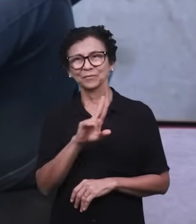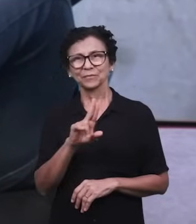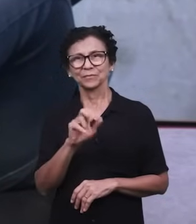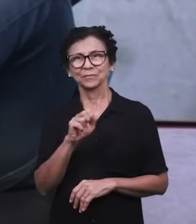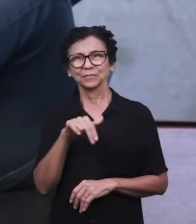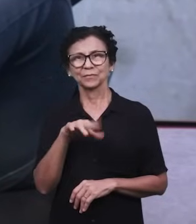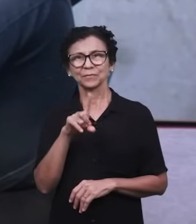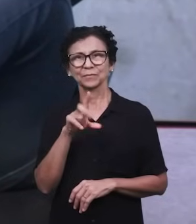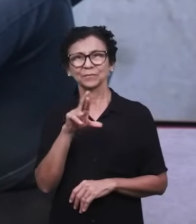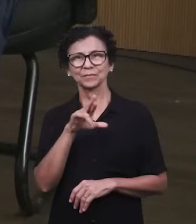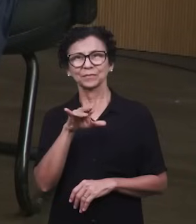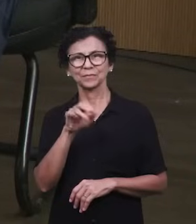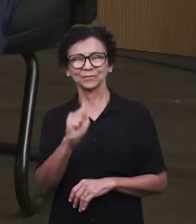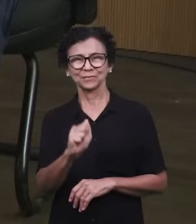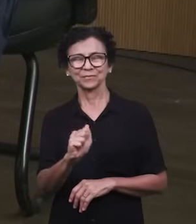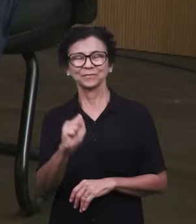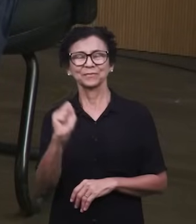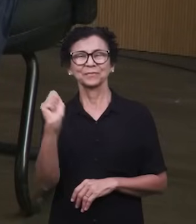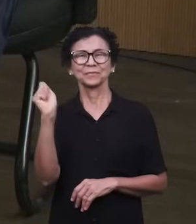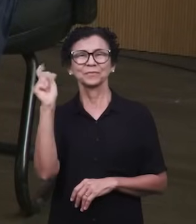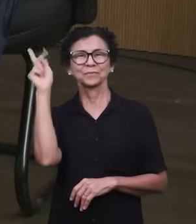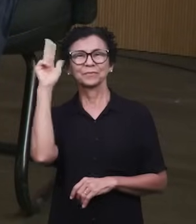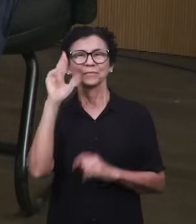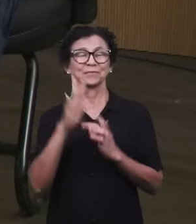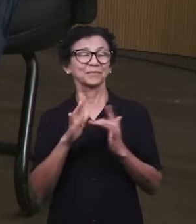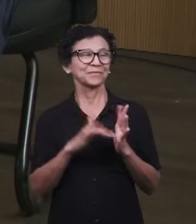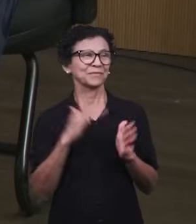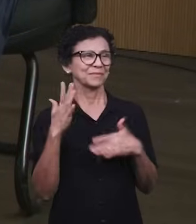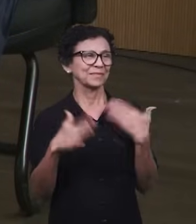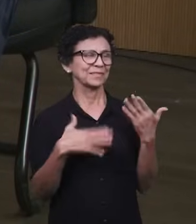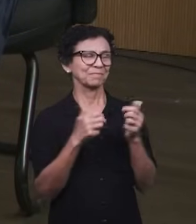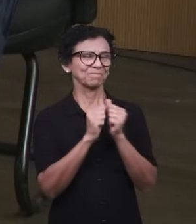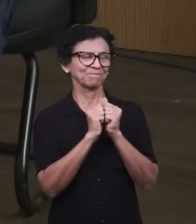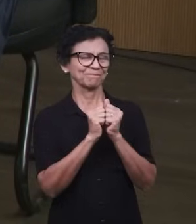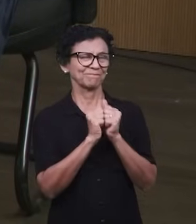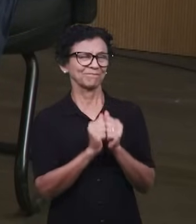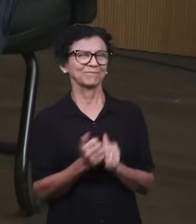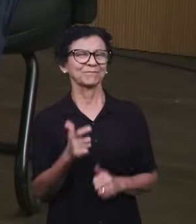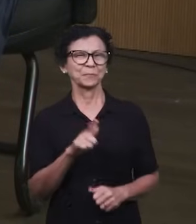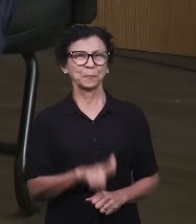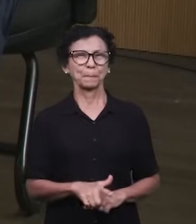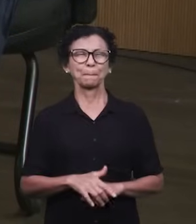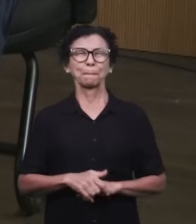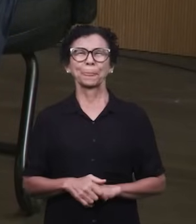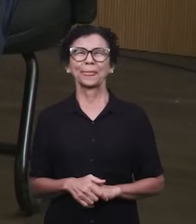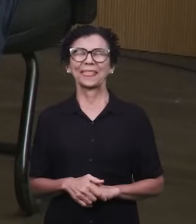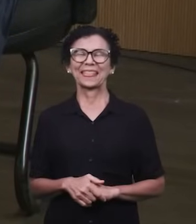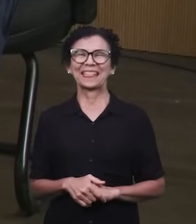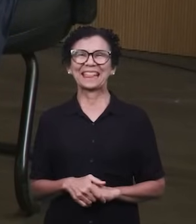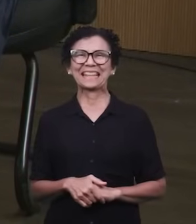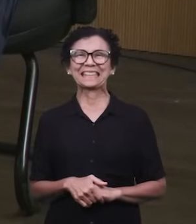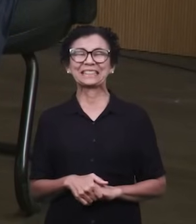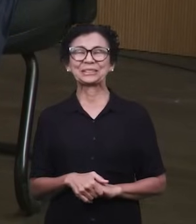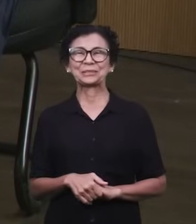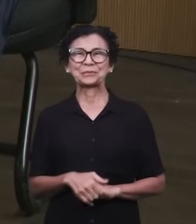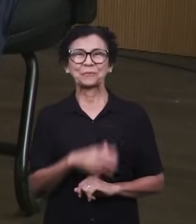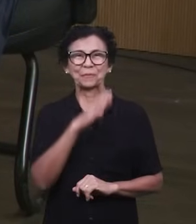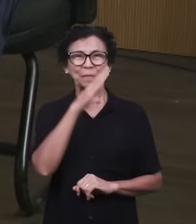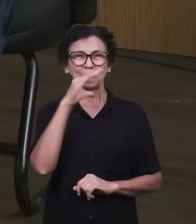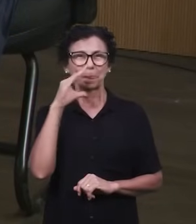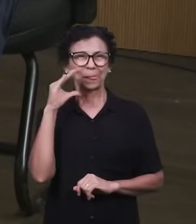criança, professora Andréia, né? Pai do Senhor, querida. Pai do Senhor Elias, é uma alegria estarmos juntos aqui mais uma vez,